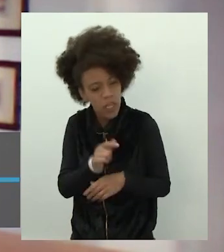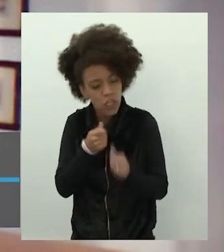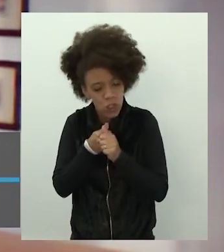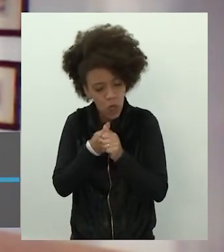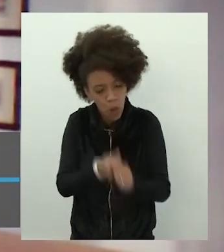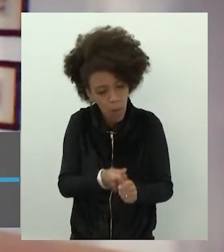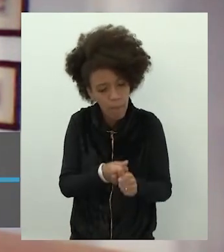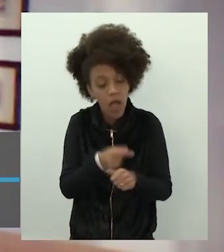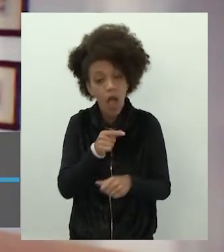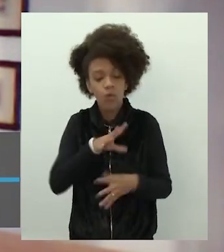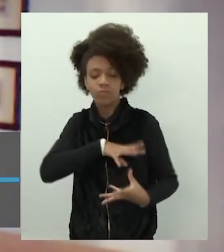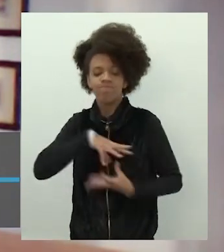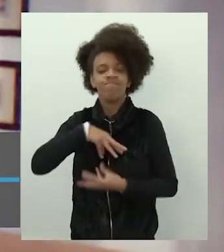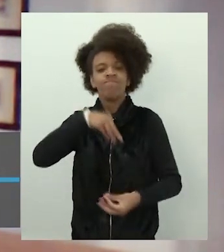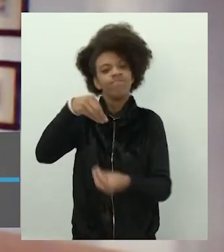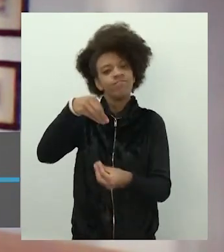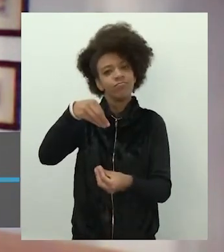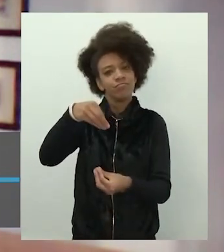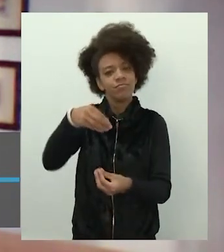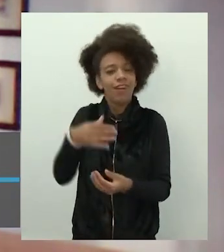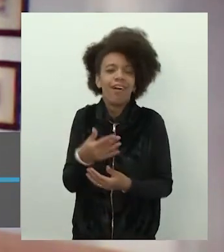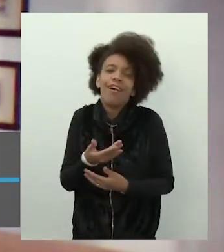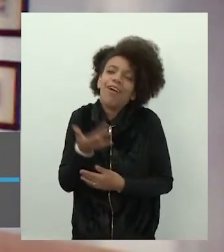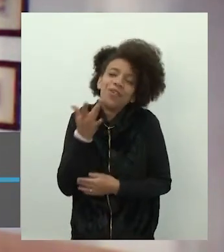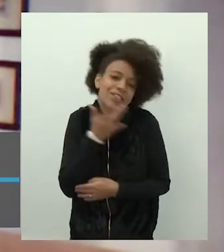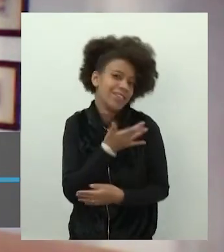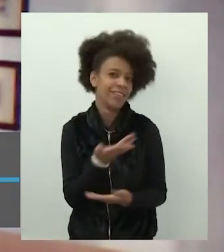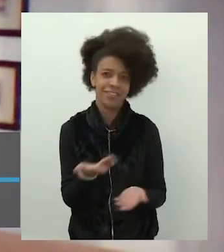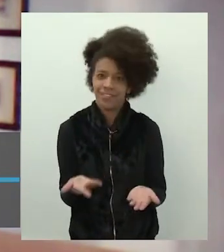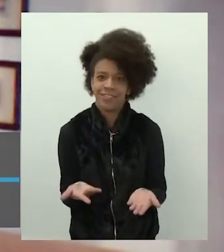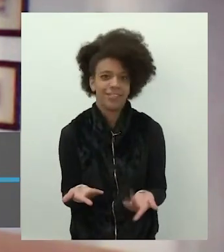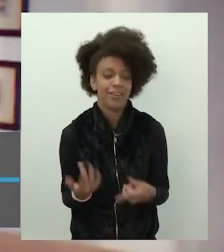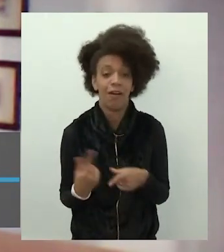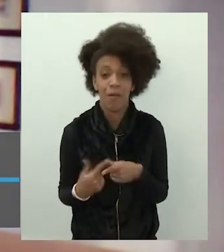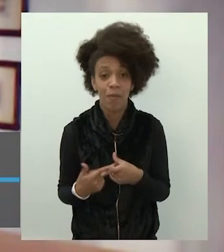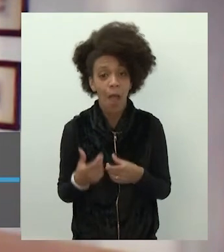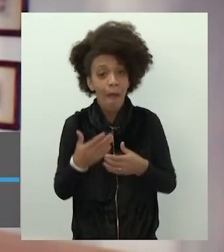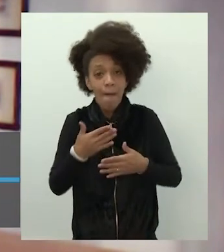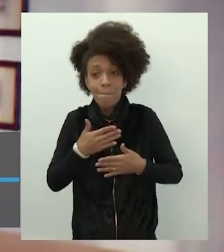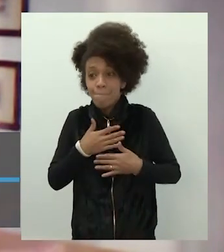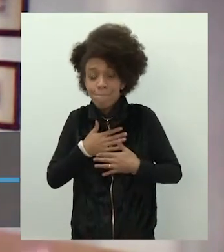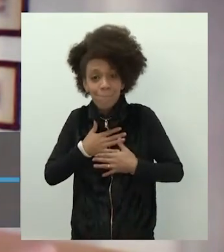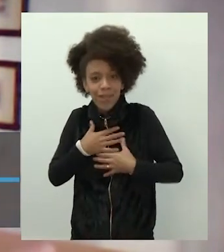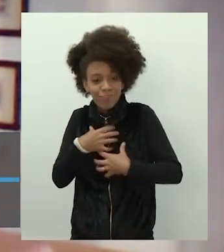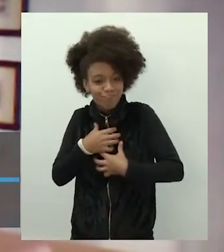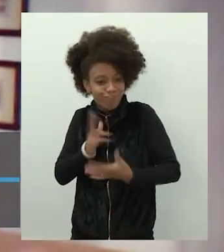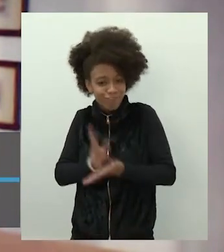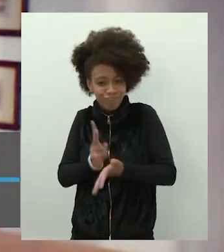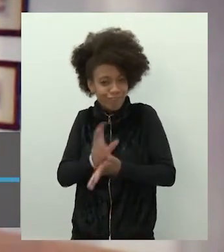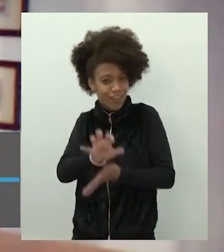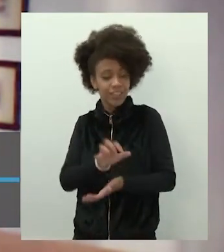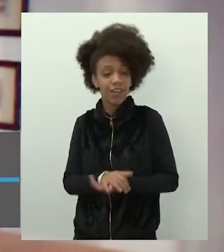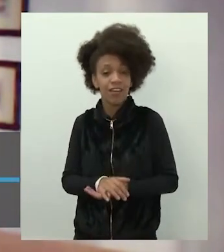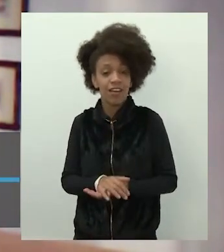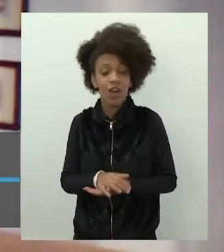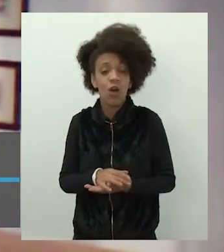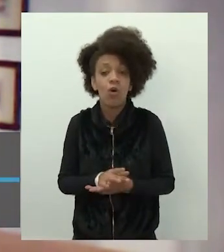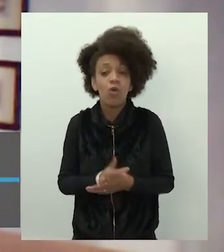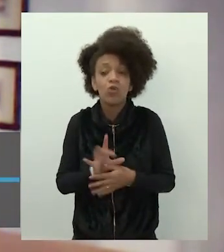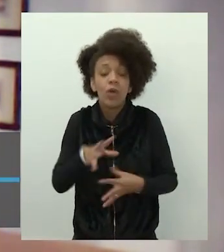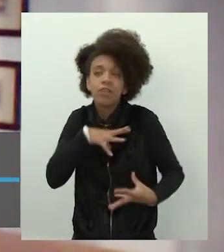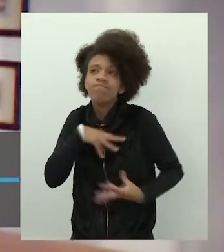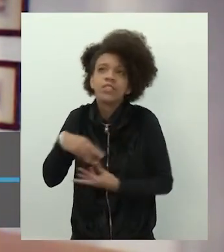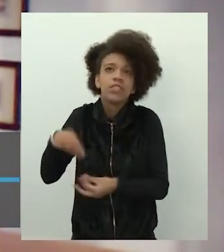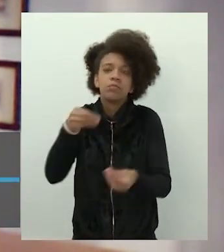aquele nosso espírito, é uma delícia, né, gente? Porque aí a gente pode ir para sempre daquele jeito. Não é ter